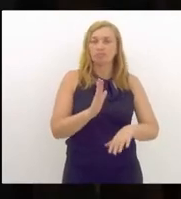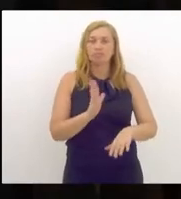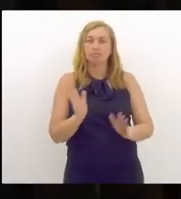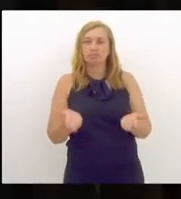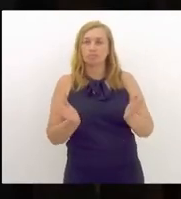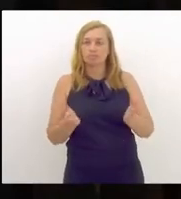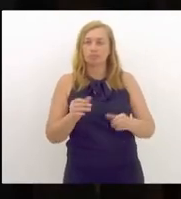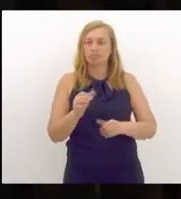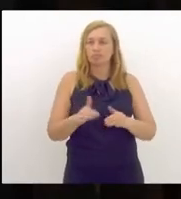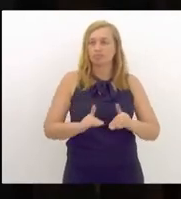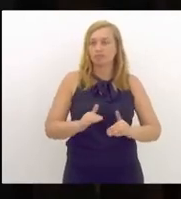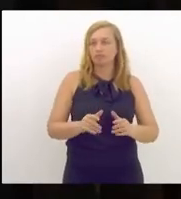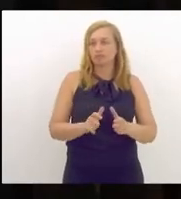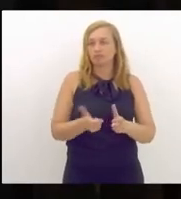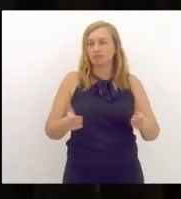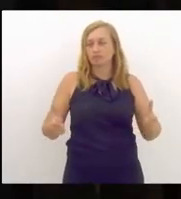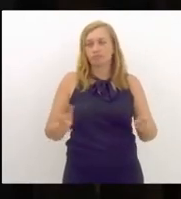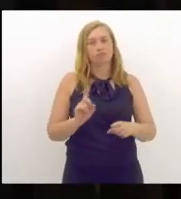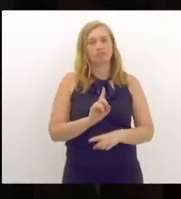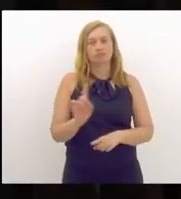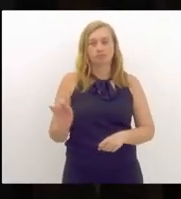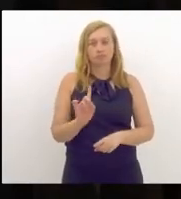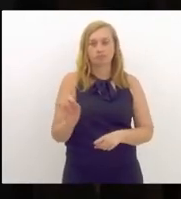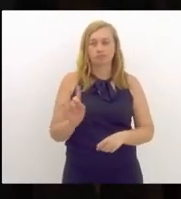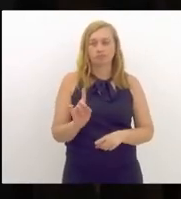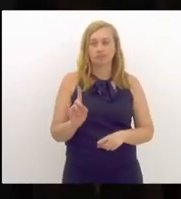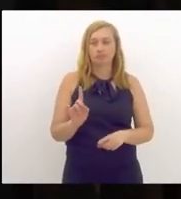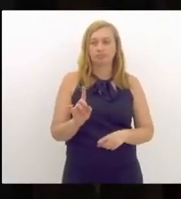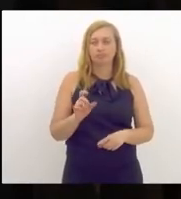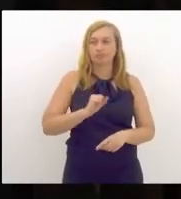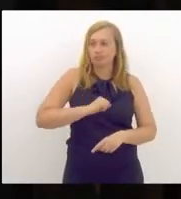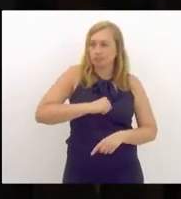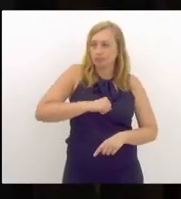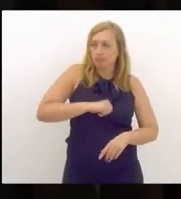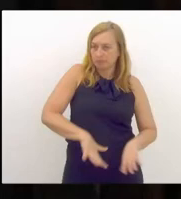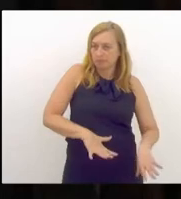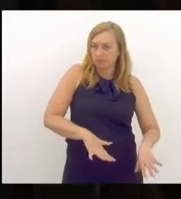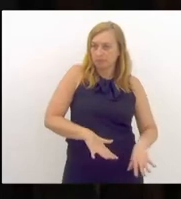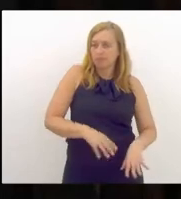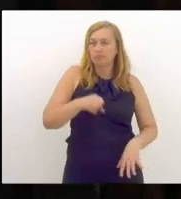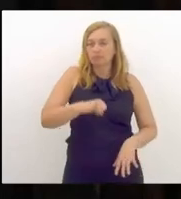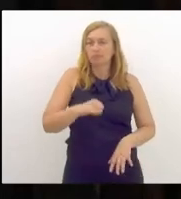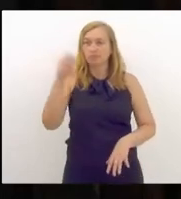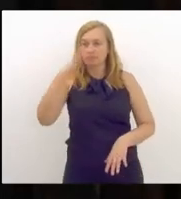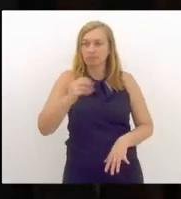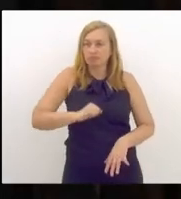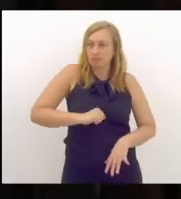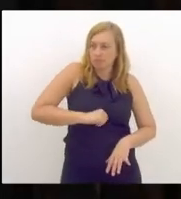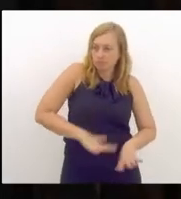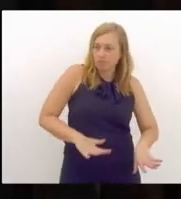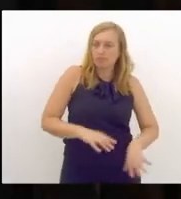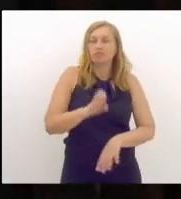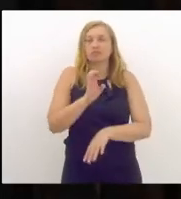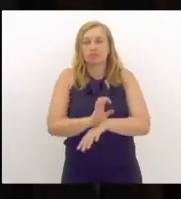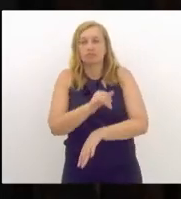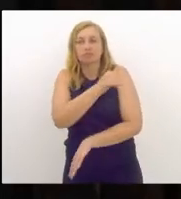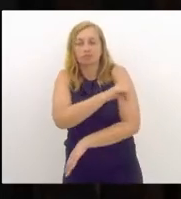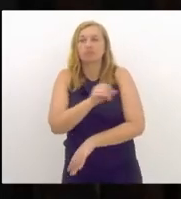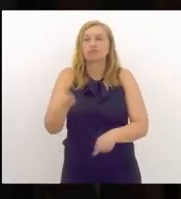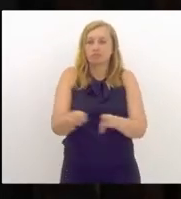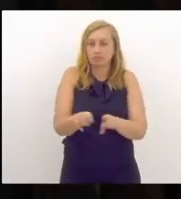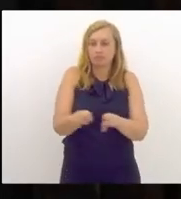contratado não nós estamos na merda gente a verdade é essa se o Brasil tá na merda tá mais ainda